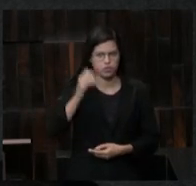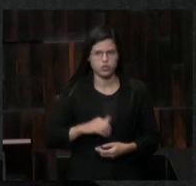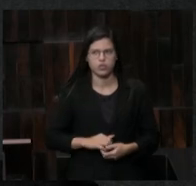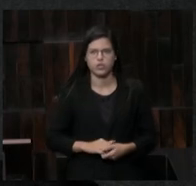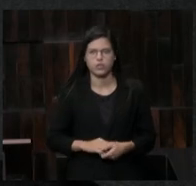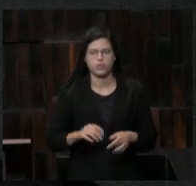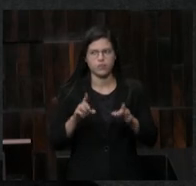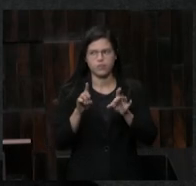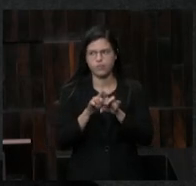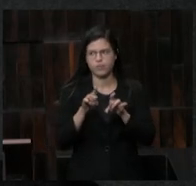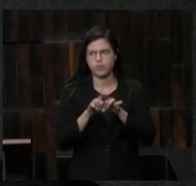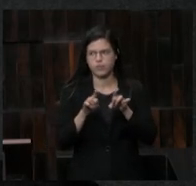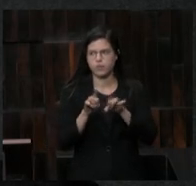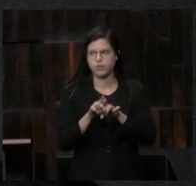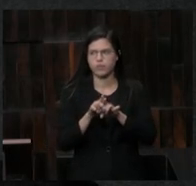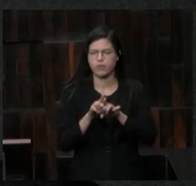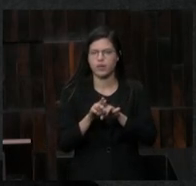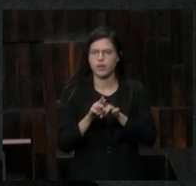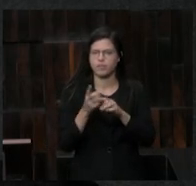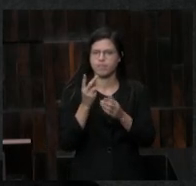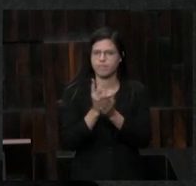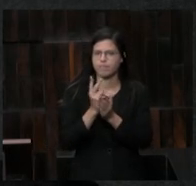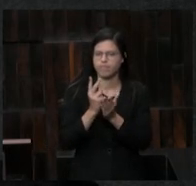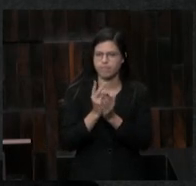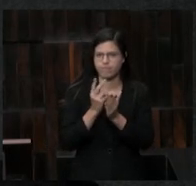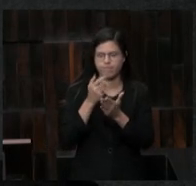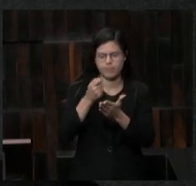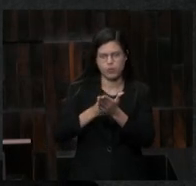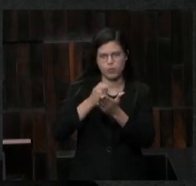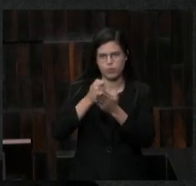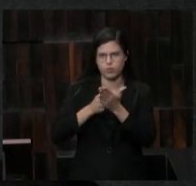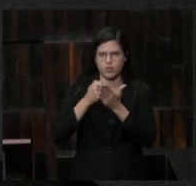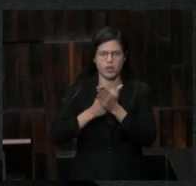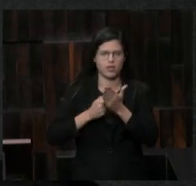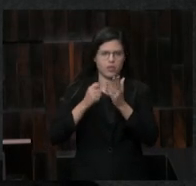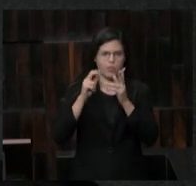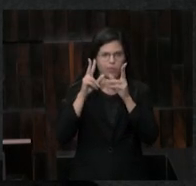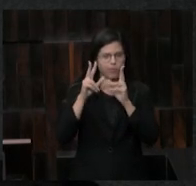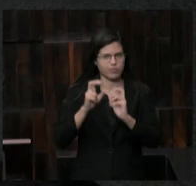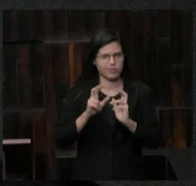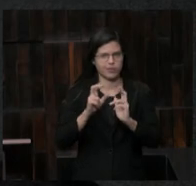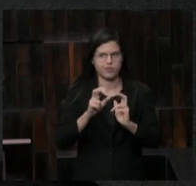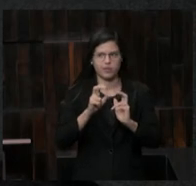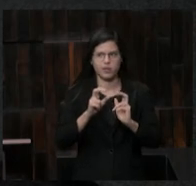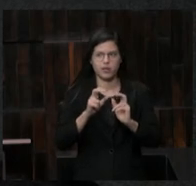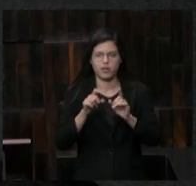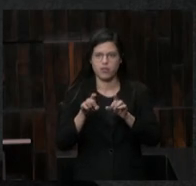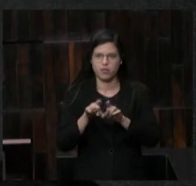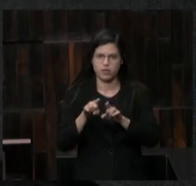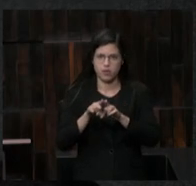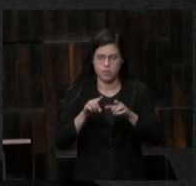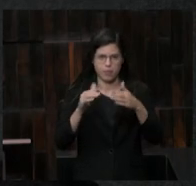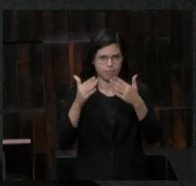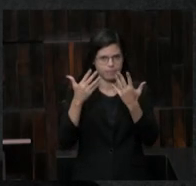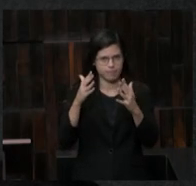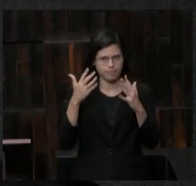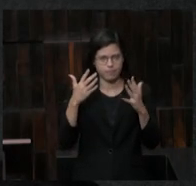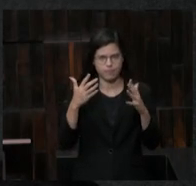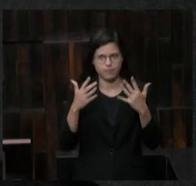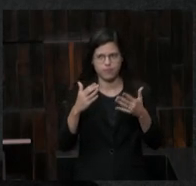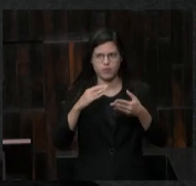também por estar sempre lutando pela causa. E gostaria de parabenizar